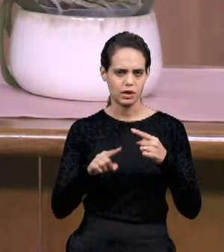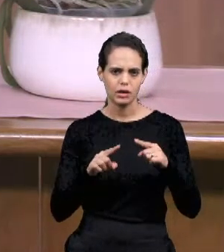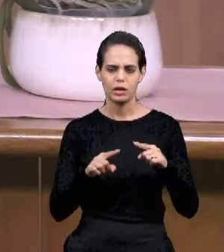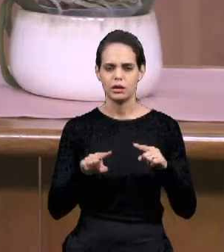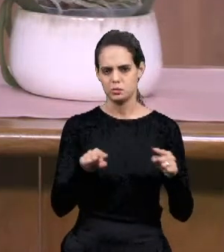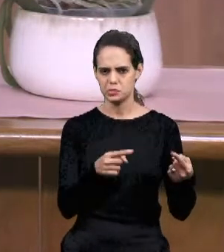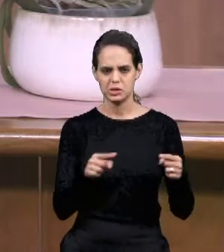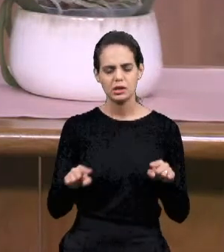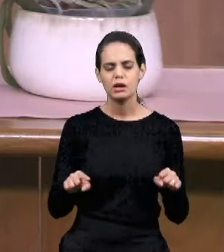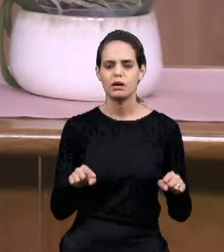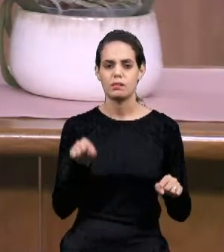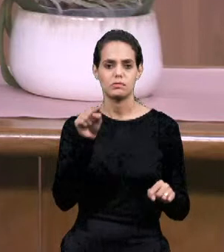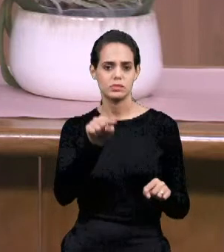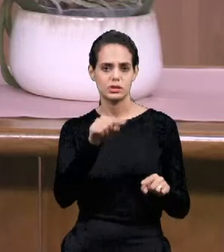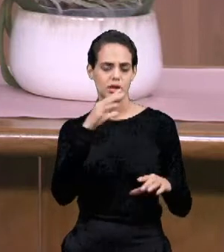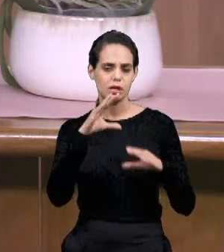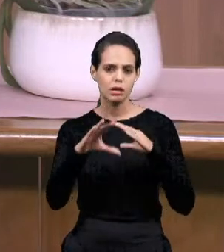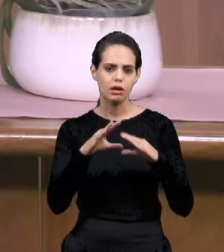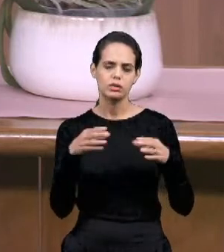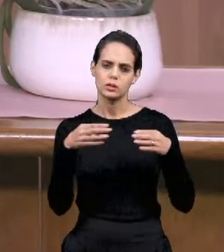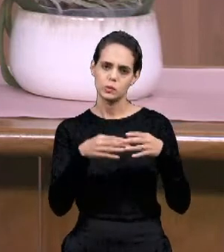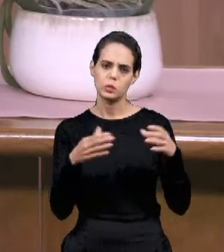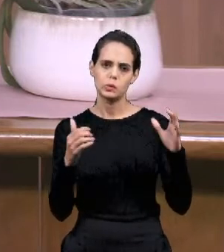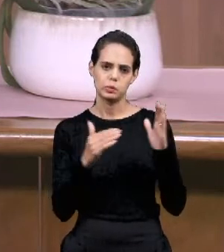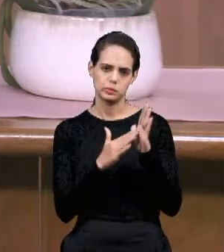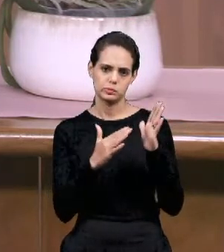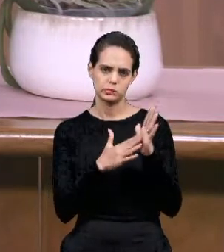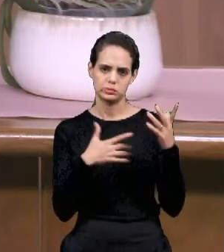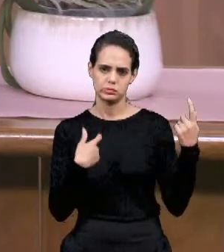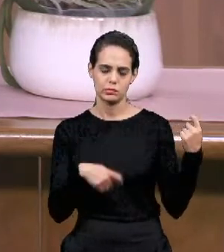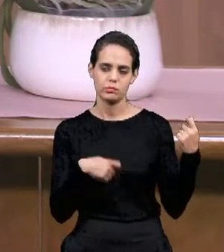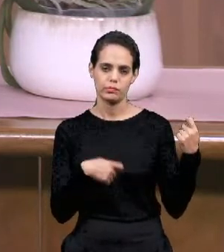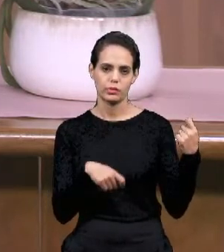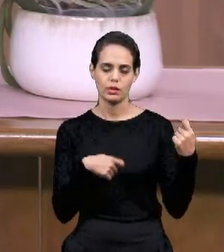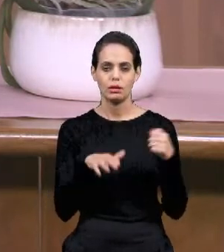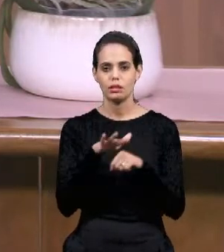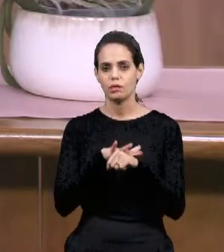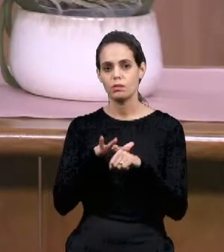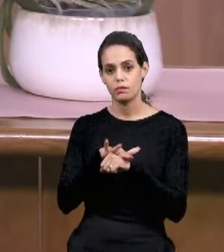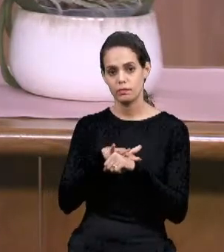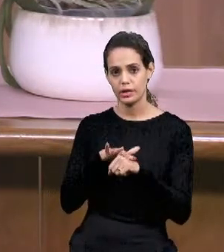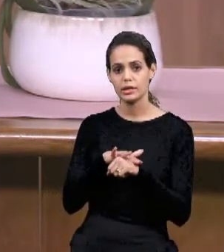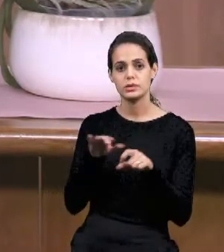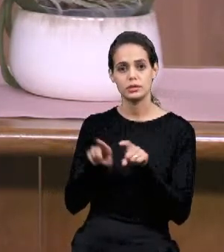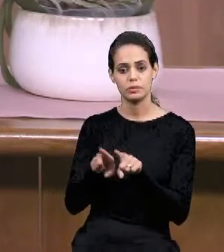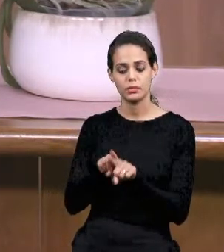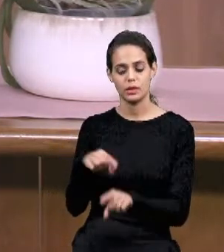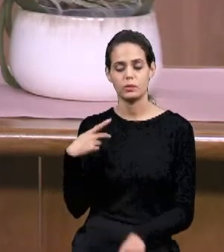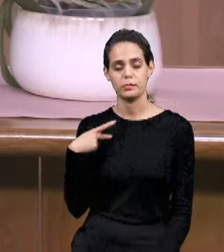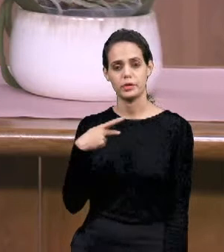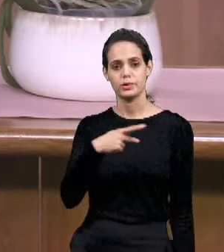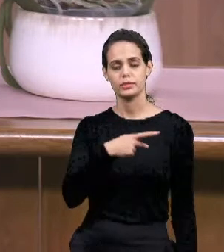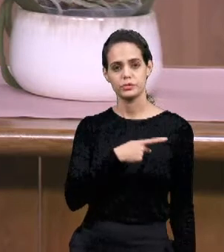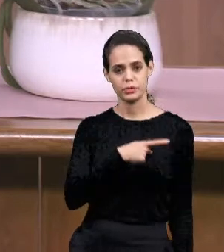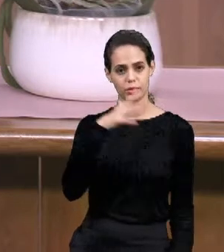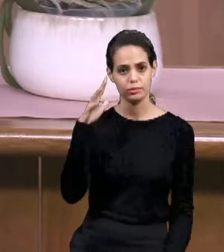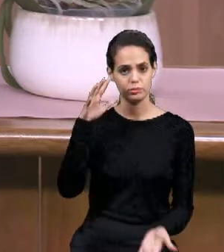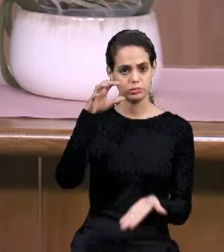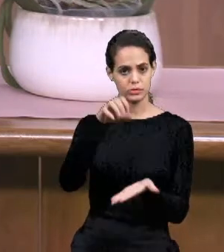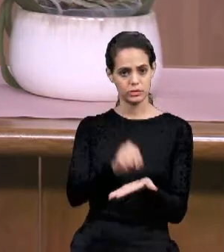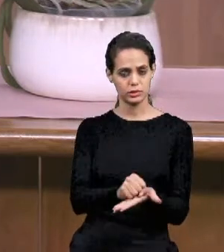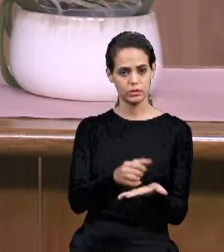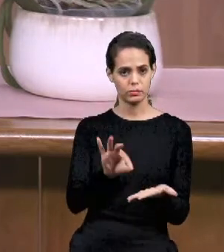o seu pastor, de maneira que todos fiquem sabendo o quanto antes e possam entrar nesse processo, inclusive, de inscrição